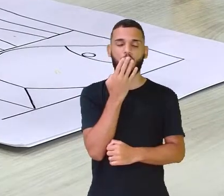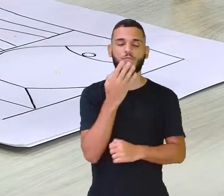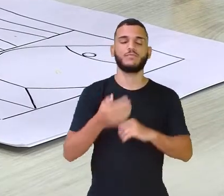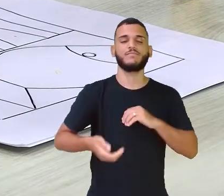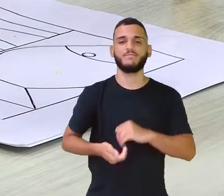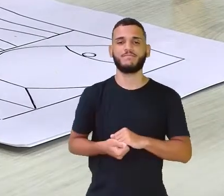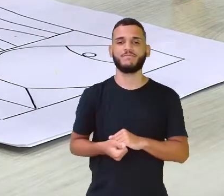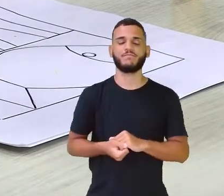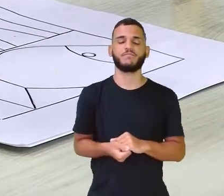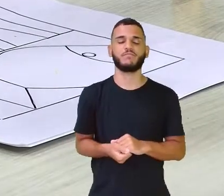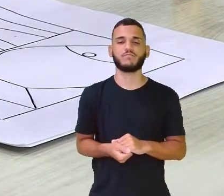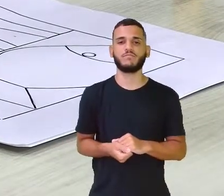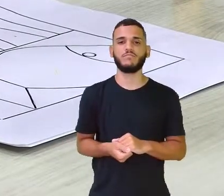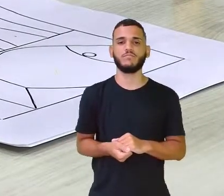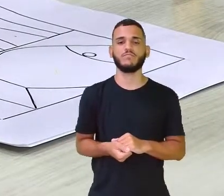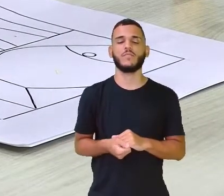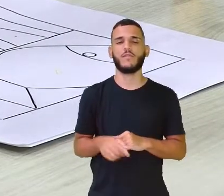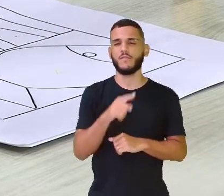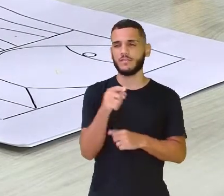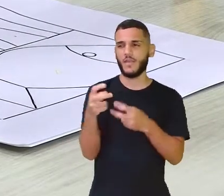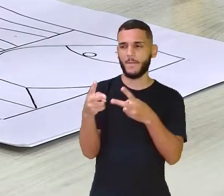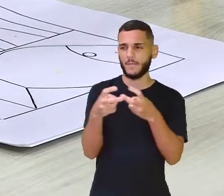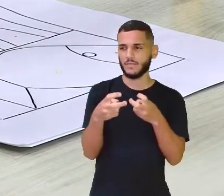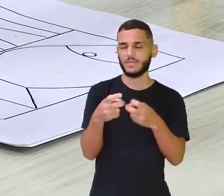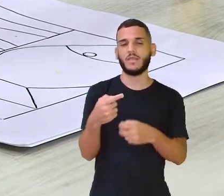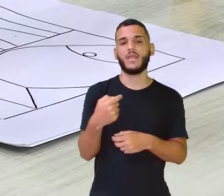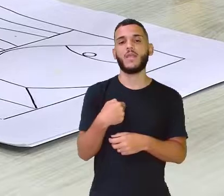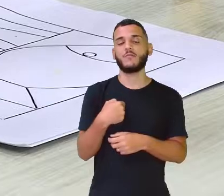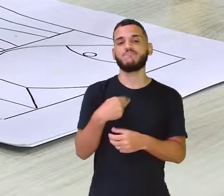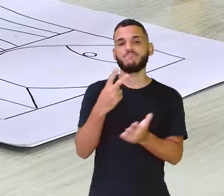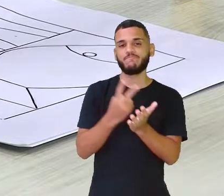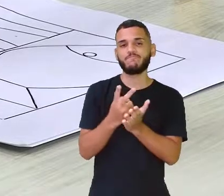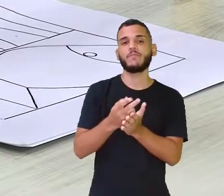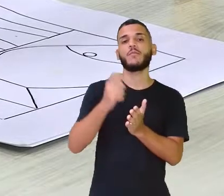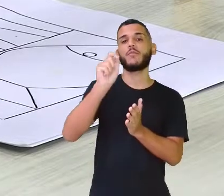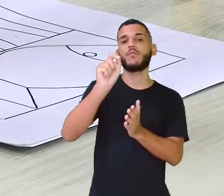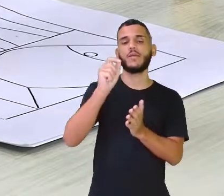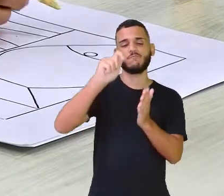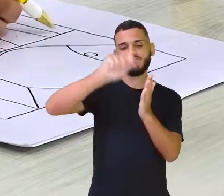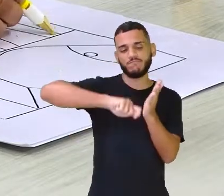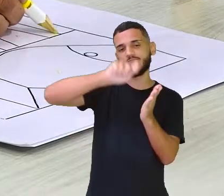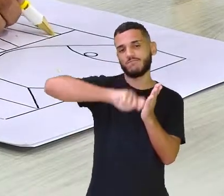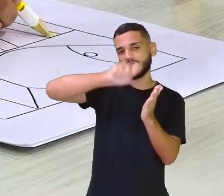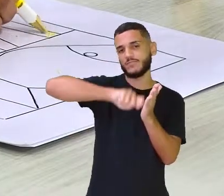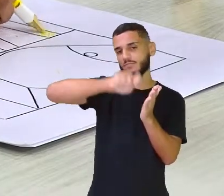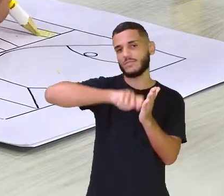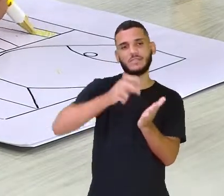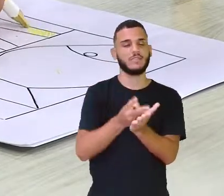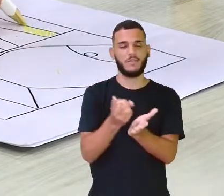bom? Então, vocês estão percebendo que o risco que eu faço é sempre no mesmo sentido, ó. Sempre.